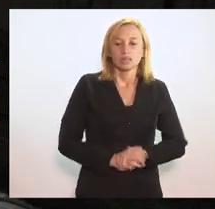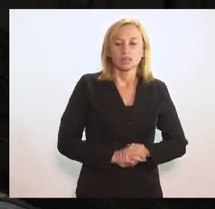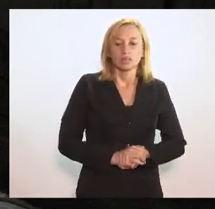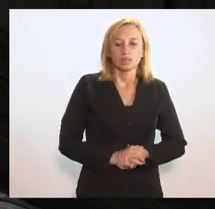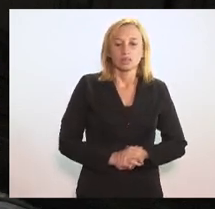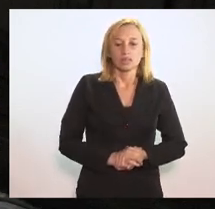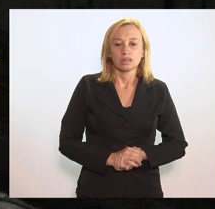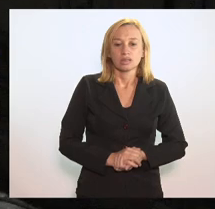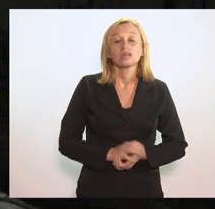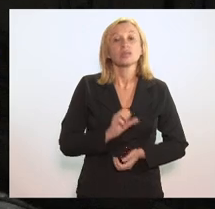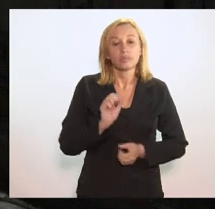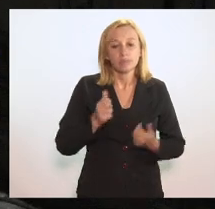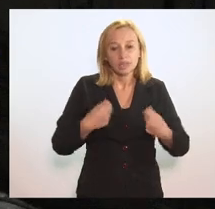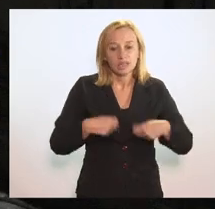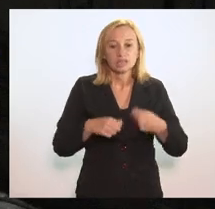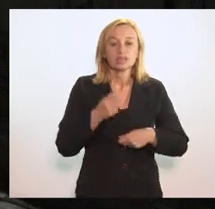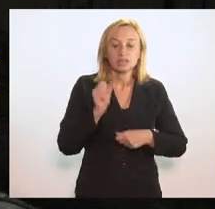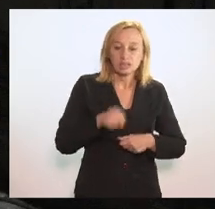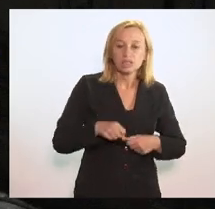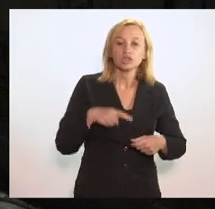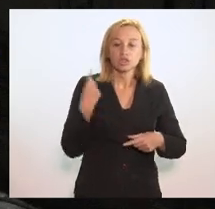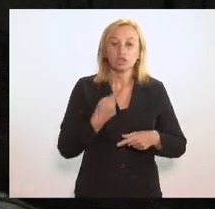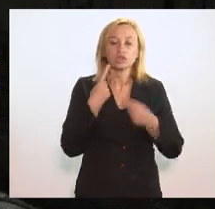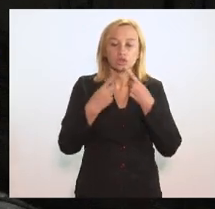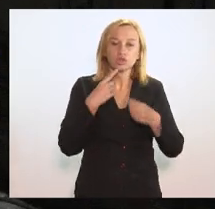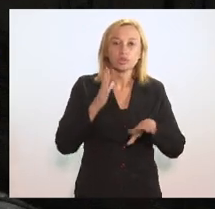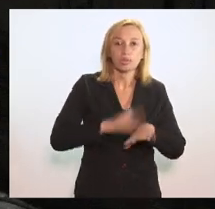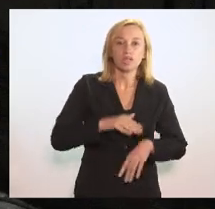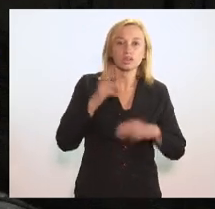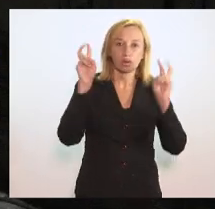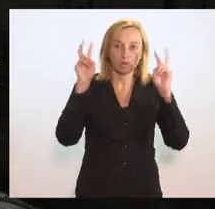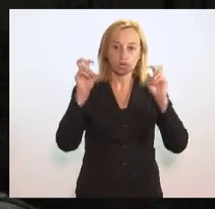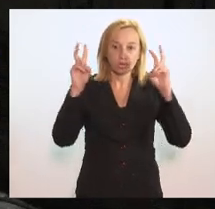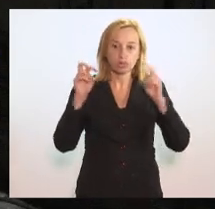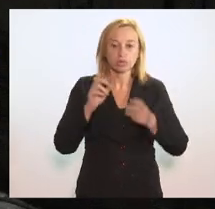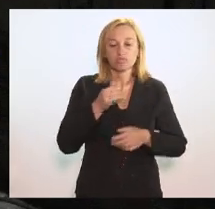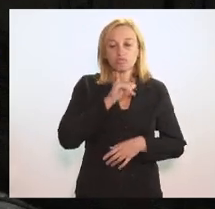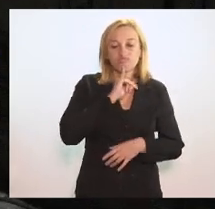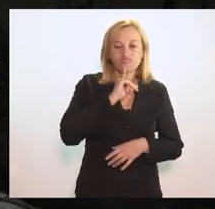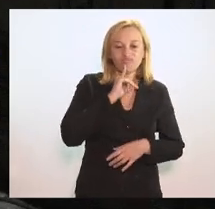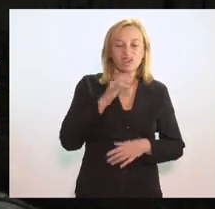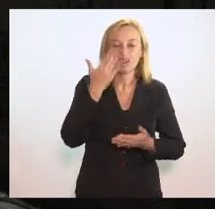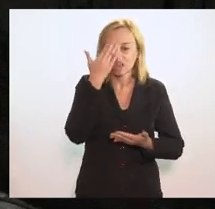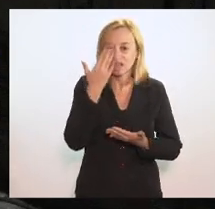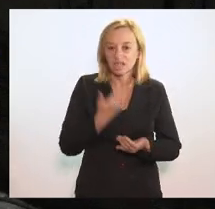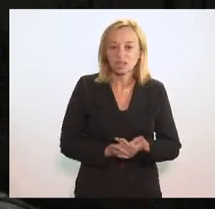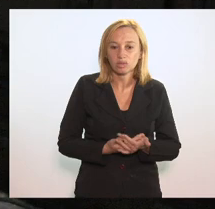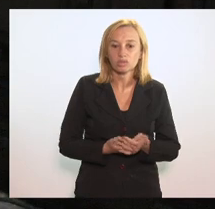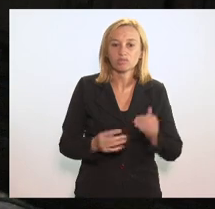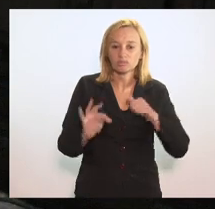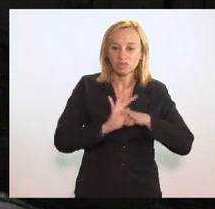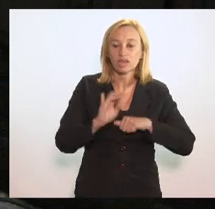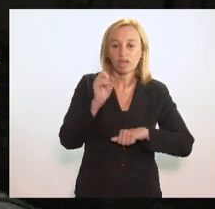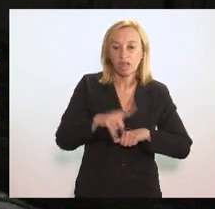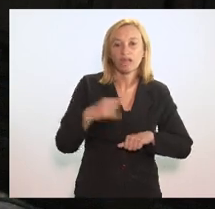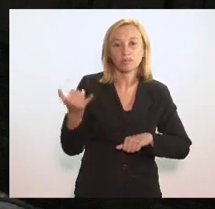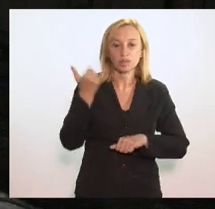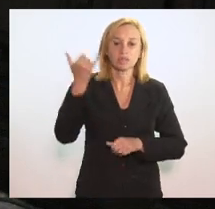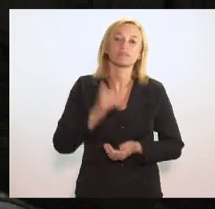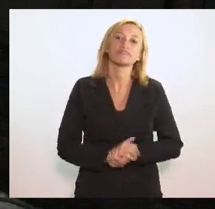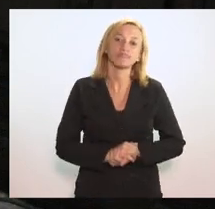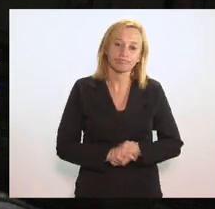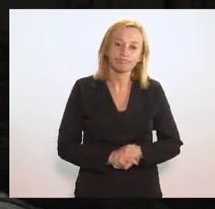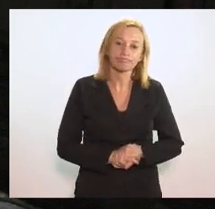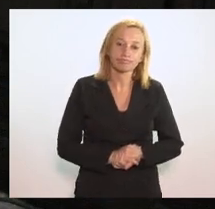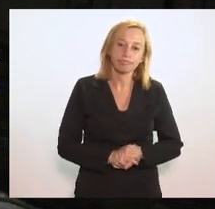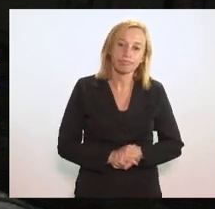e que é preciso, sim, nós debatermos mais a questão. E, infelizmente, acredito que um parecer técnico é importante. Não